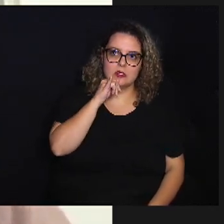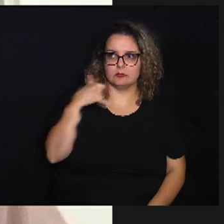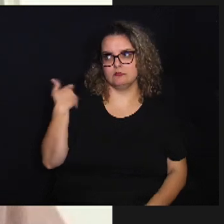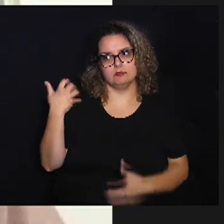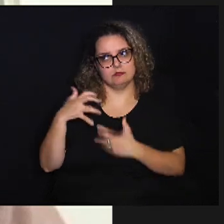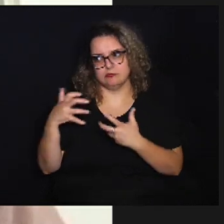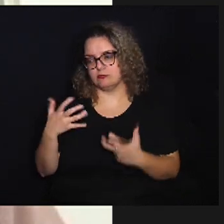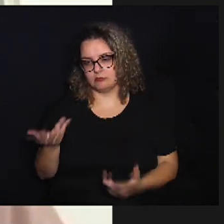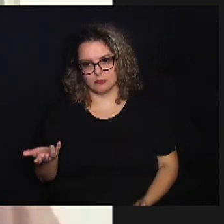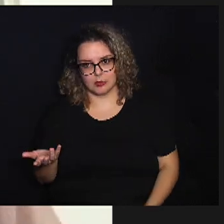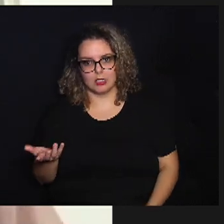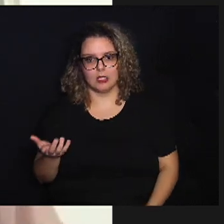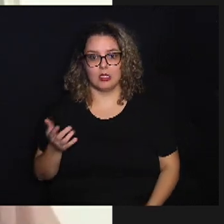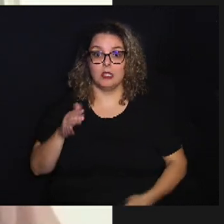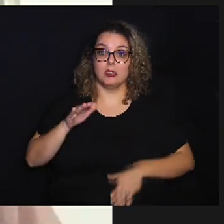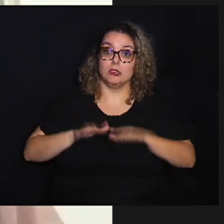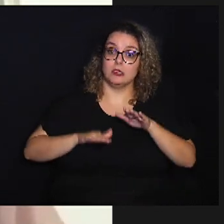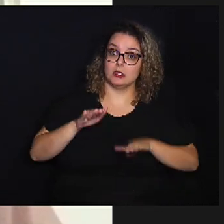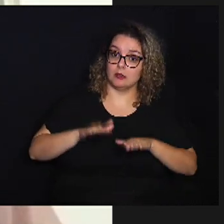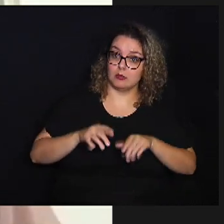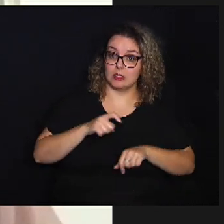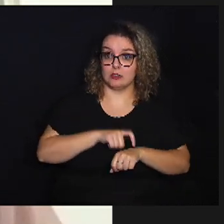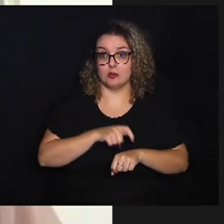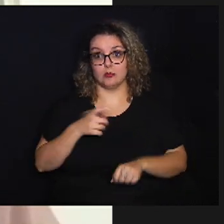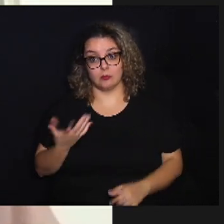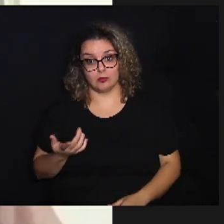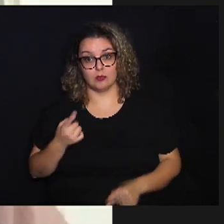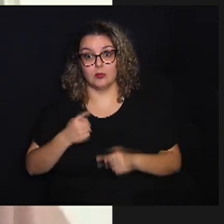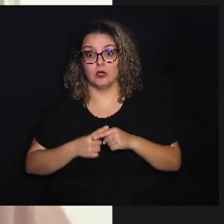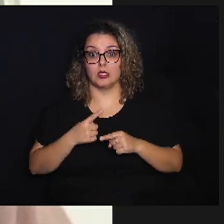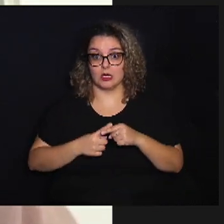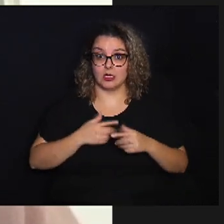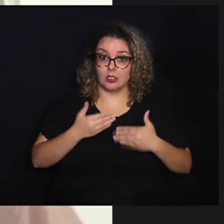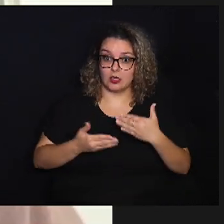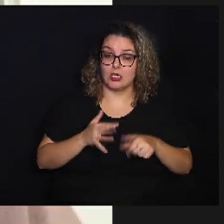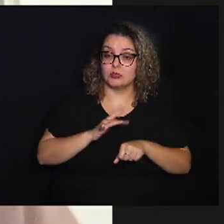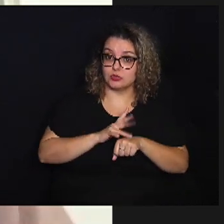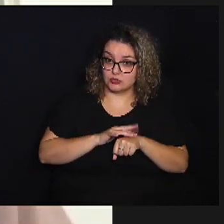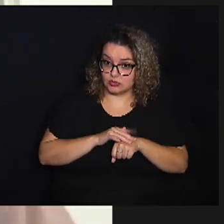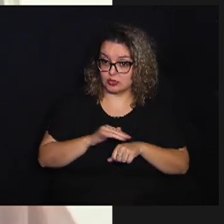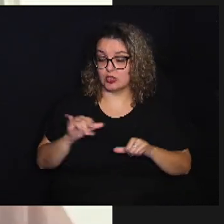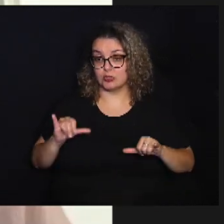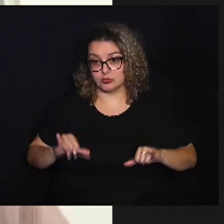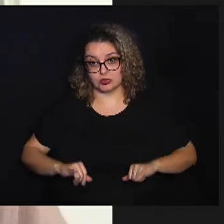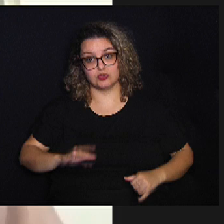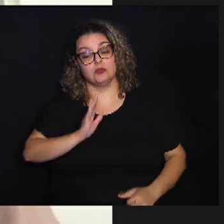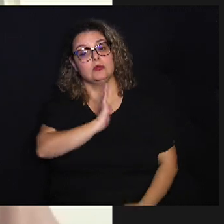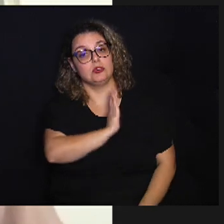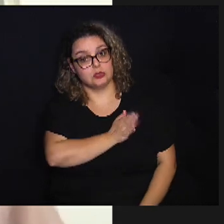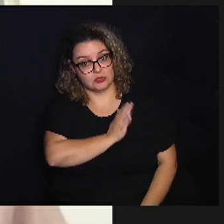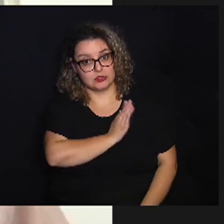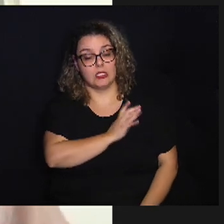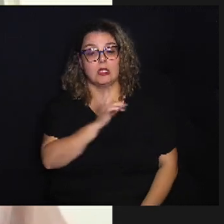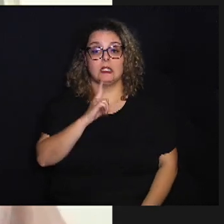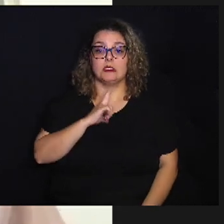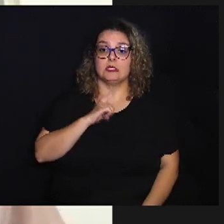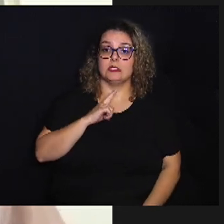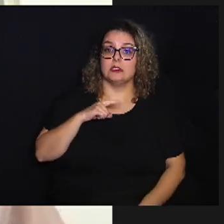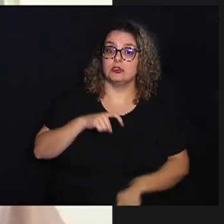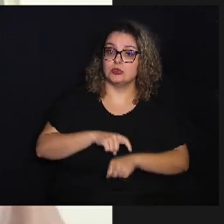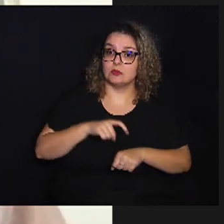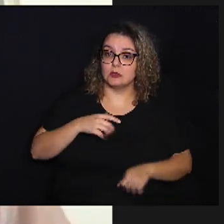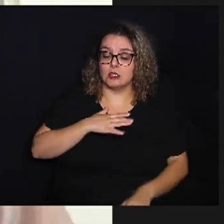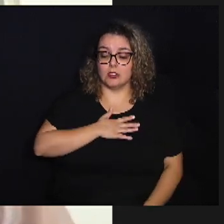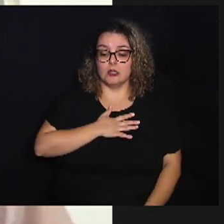gente, dependendo das situações por que passou, as patologias que sofreram esse coração, acaba levando esse quadro de